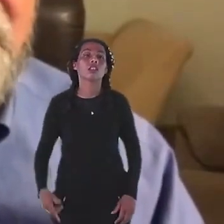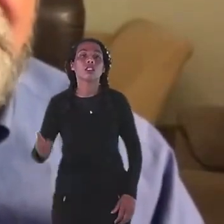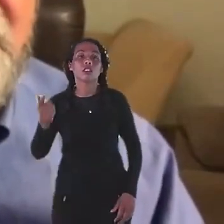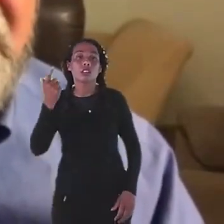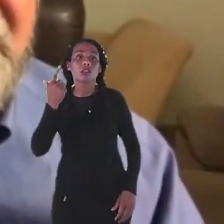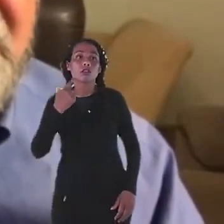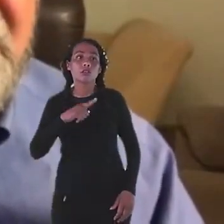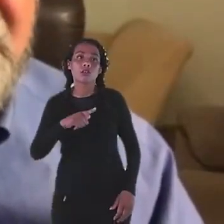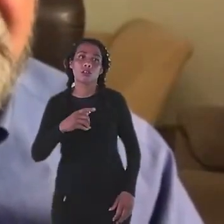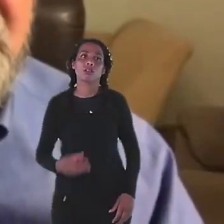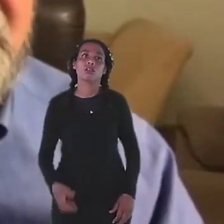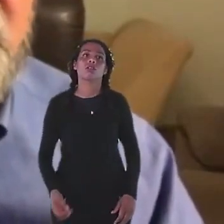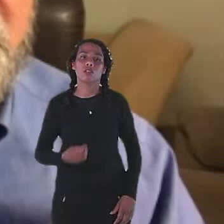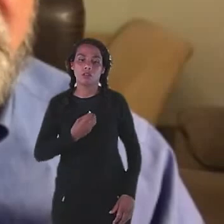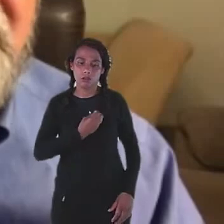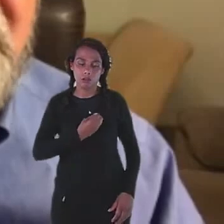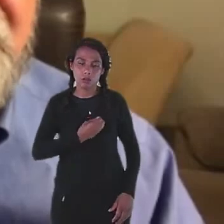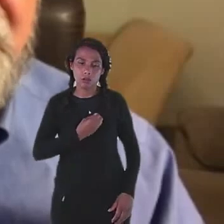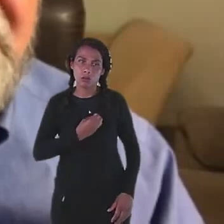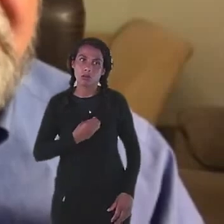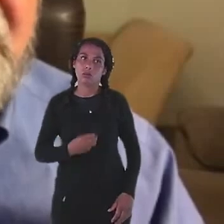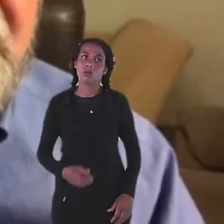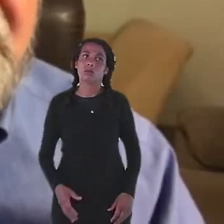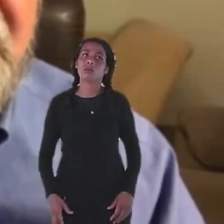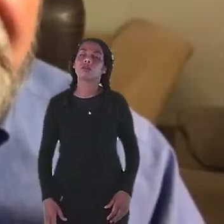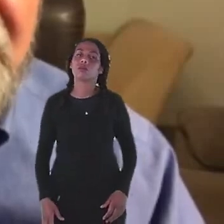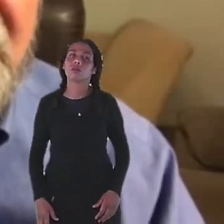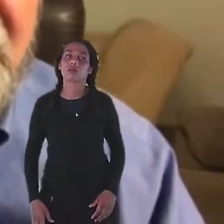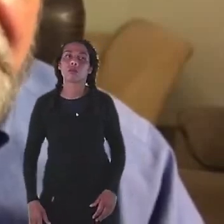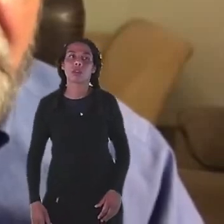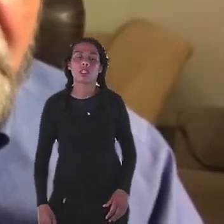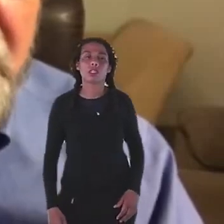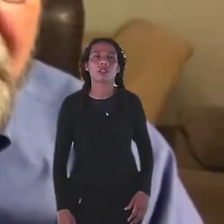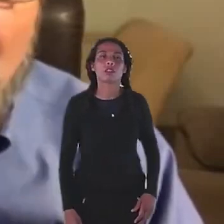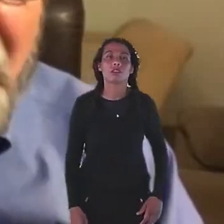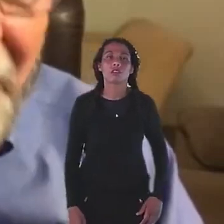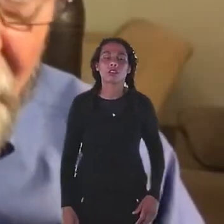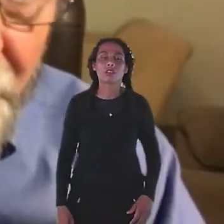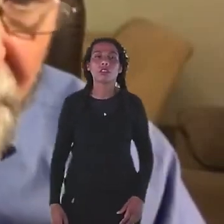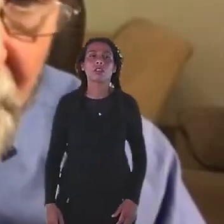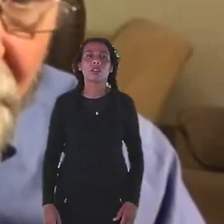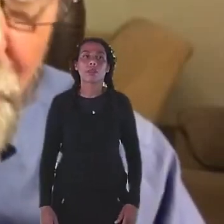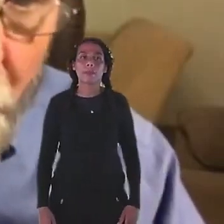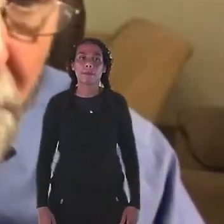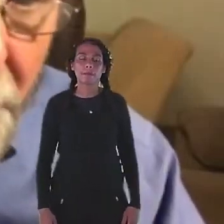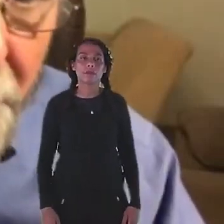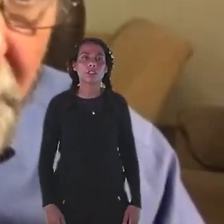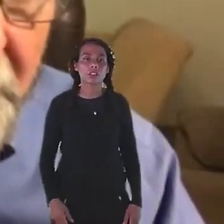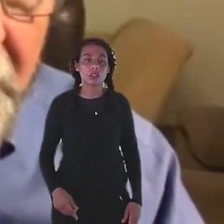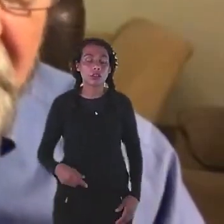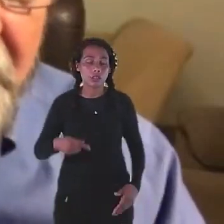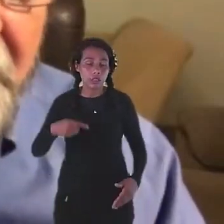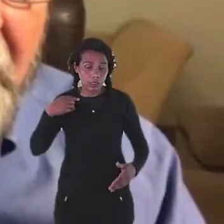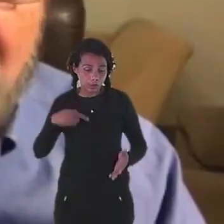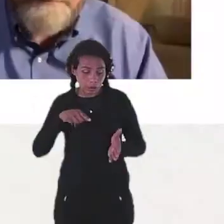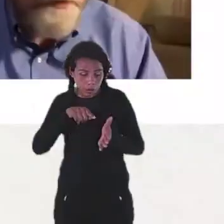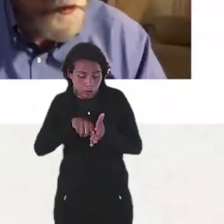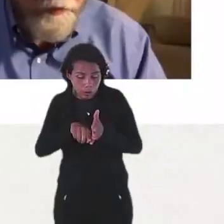para pensar, nós tínhamos vacinas sendo postas em fase 3 de teste clínico. É um recorde